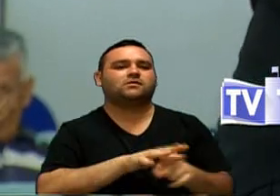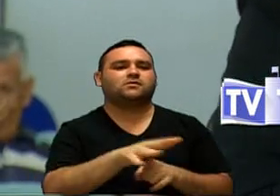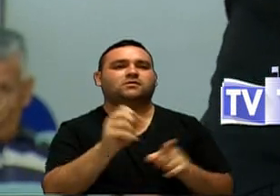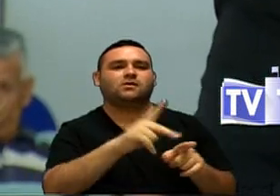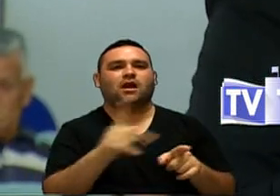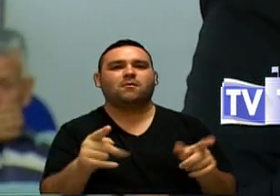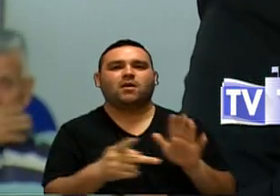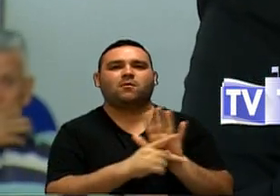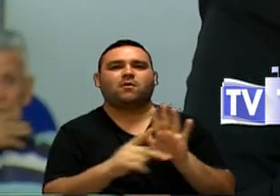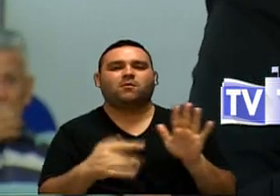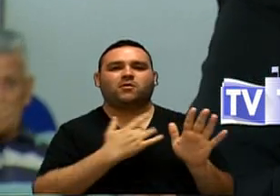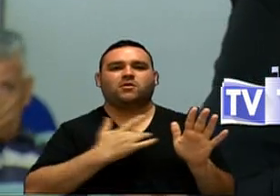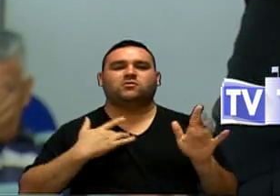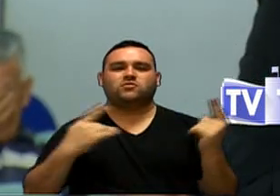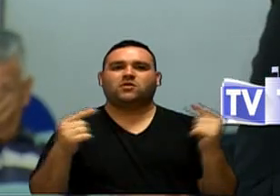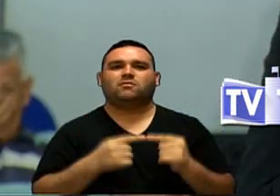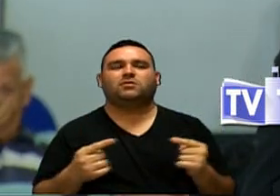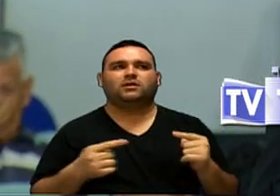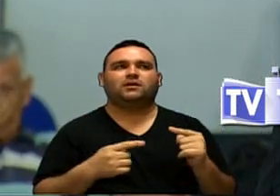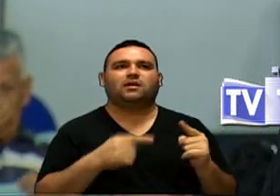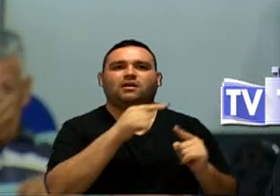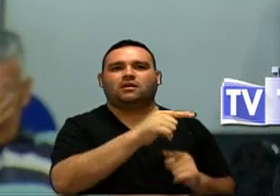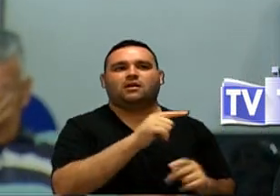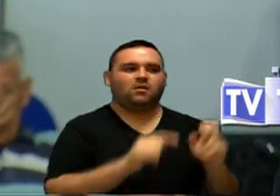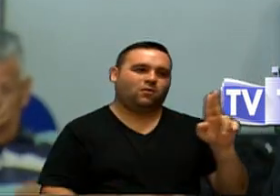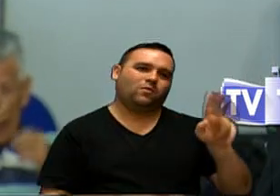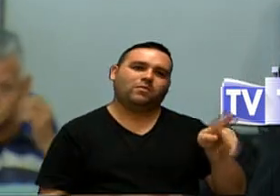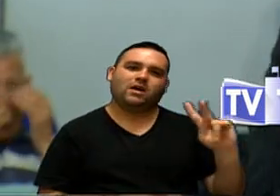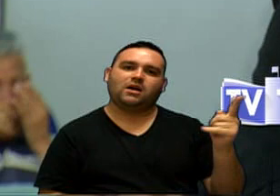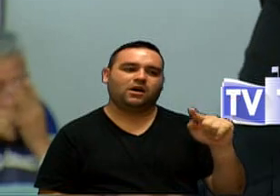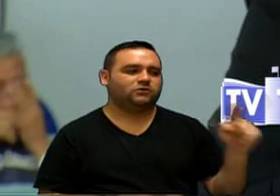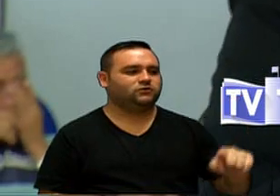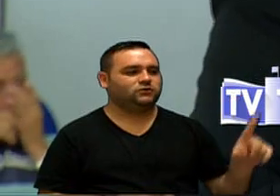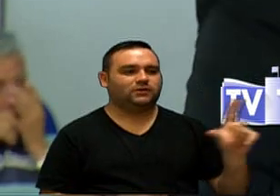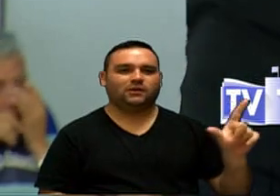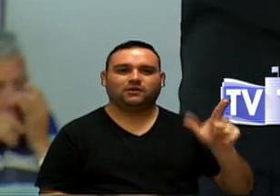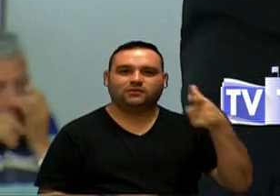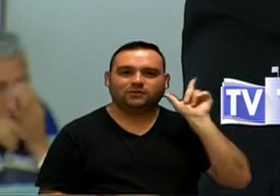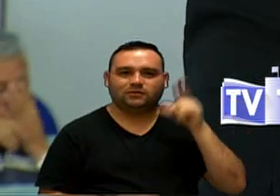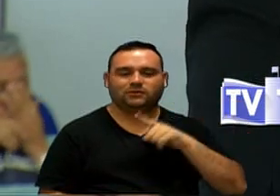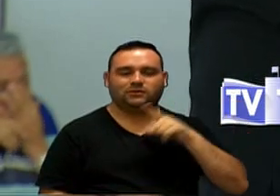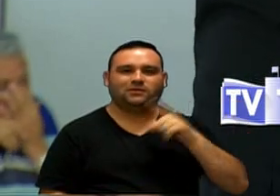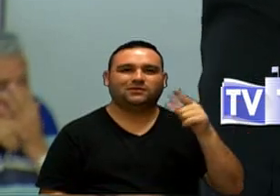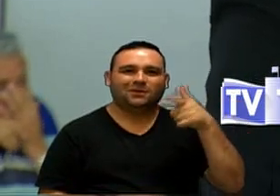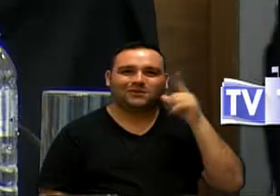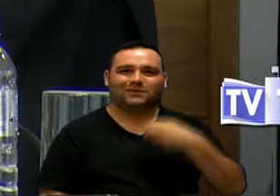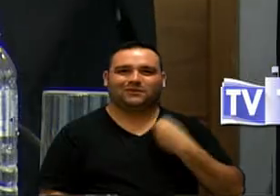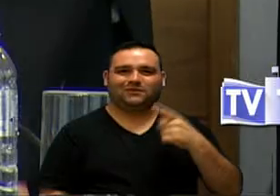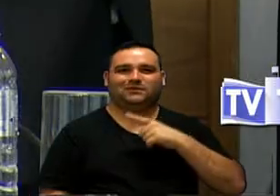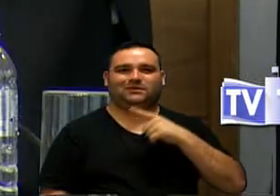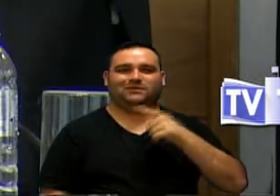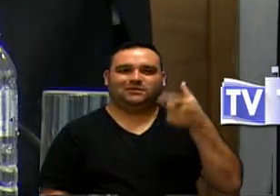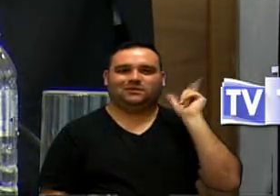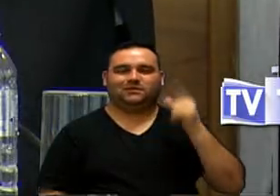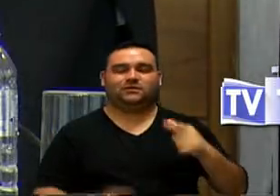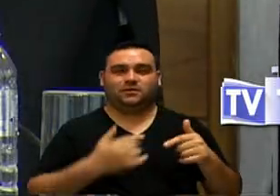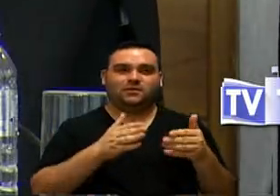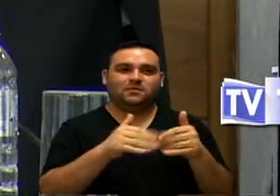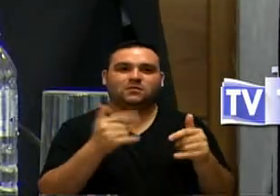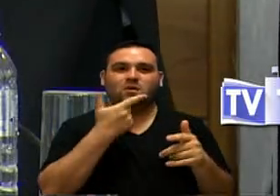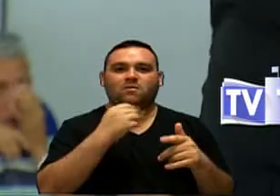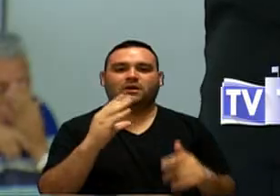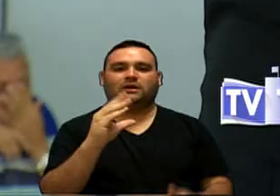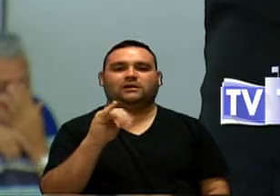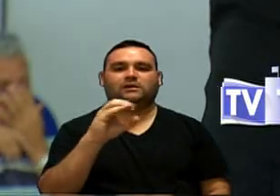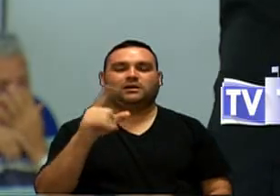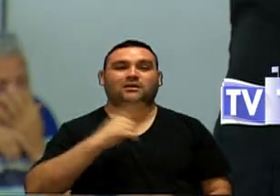de saúde sobre a questão da OPH da Zona Leste ontem. O assessor estava aqui ontem, né, vereador? Eu pedi para o Caio estar